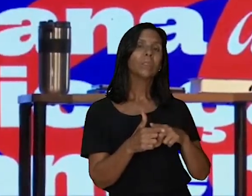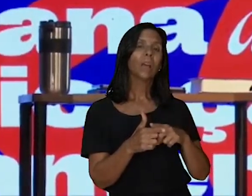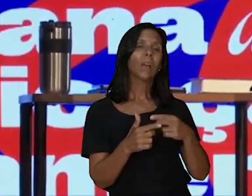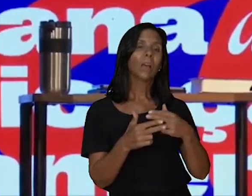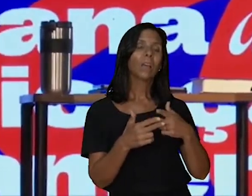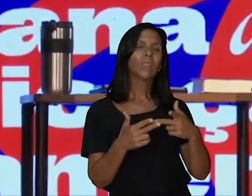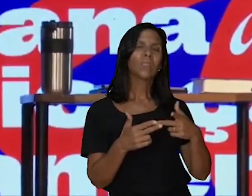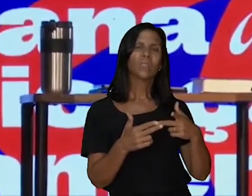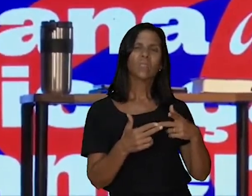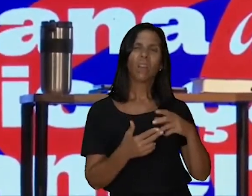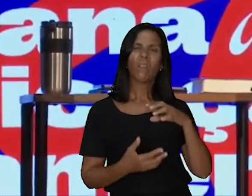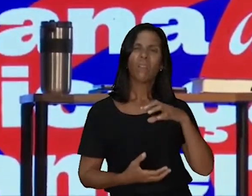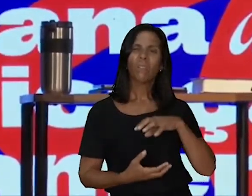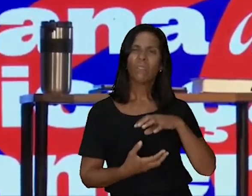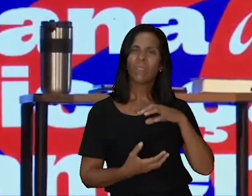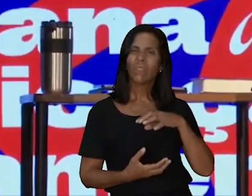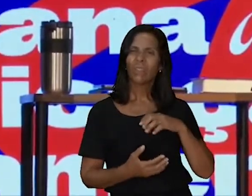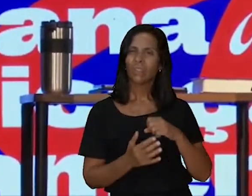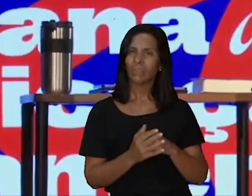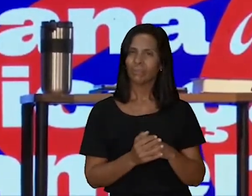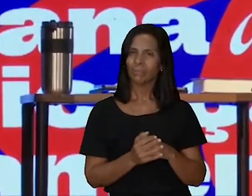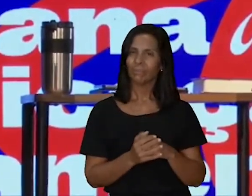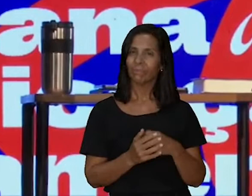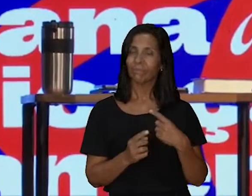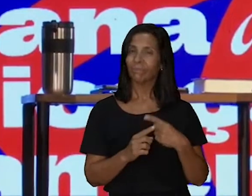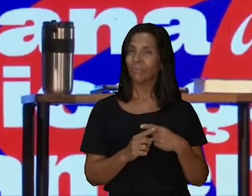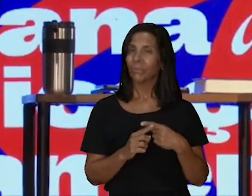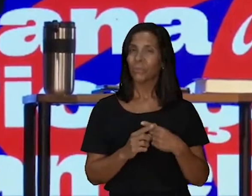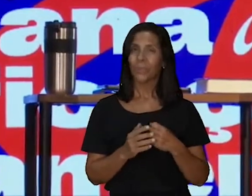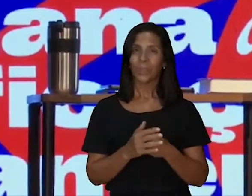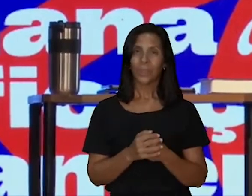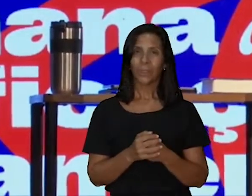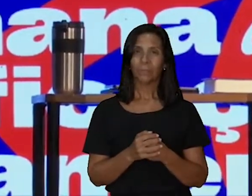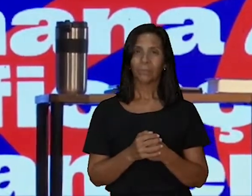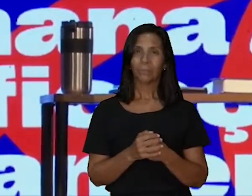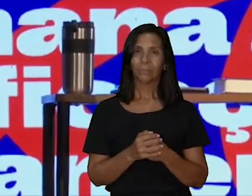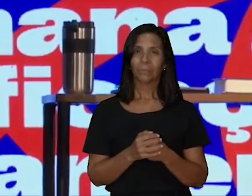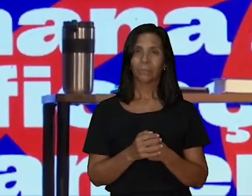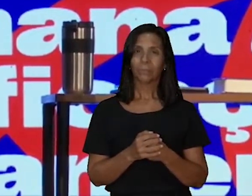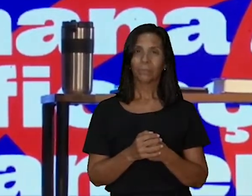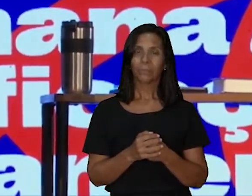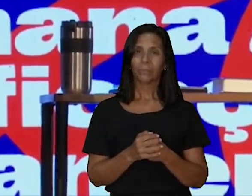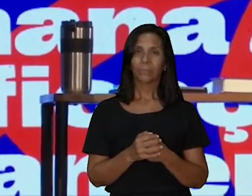o século XIX chegar, elas vão bombar.